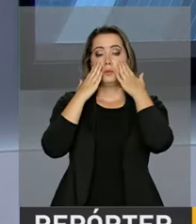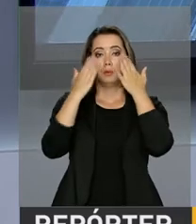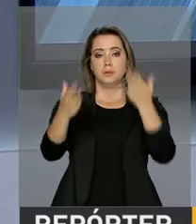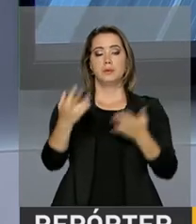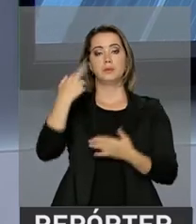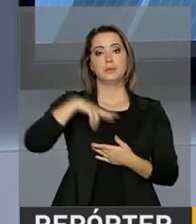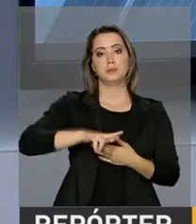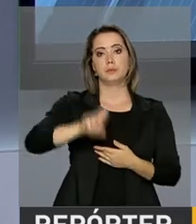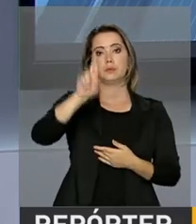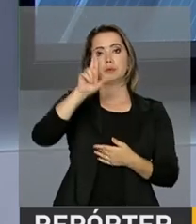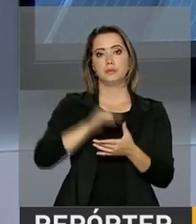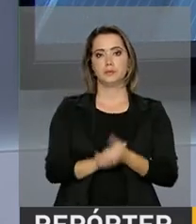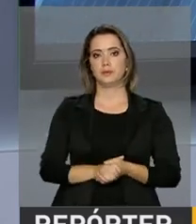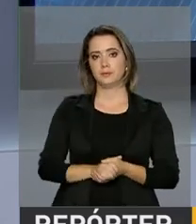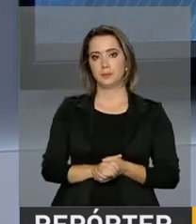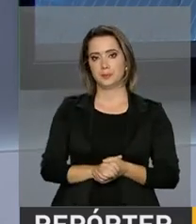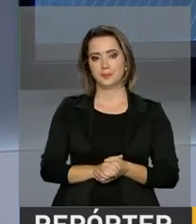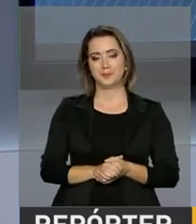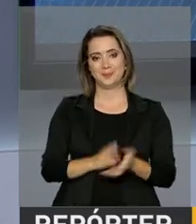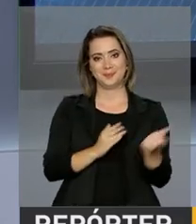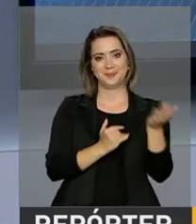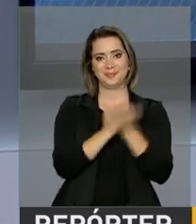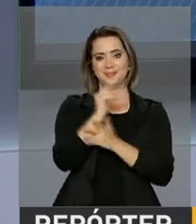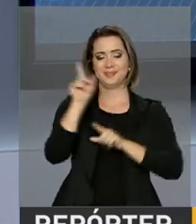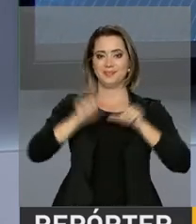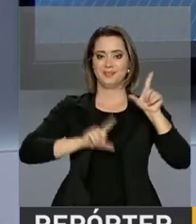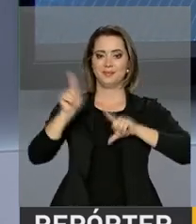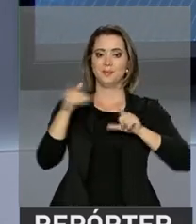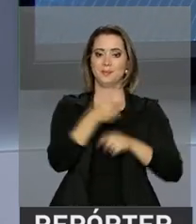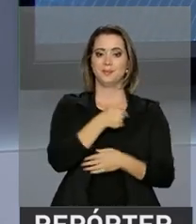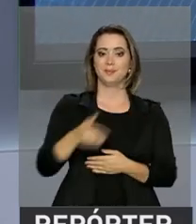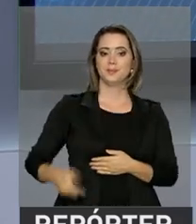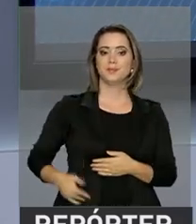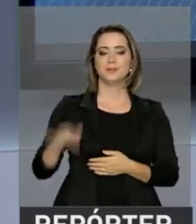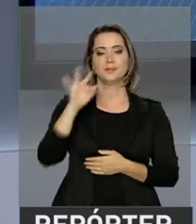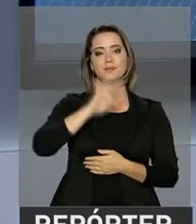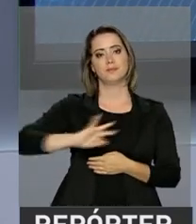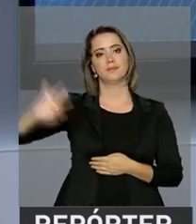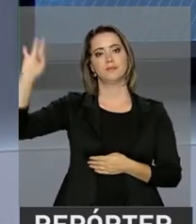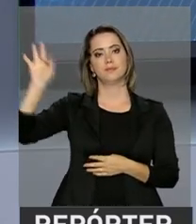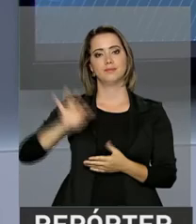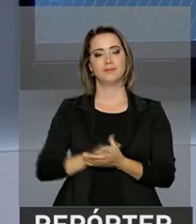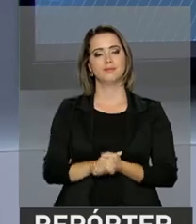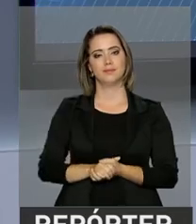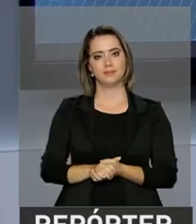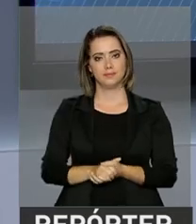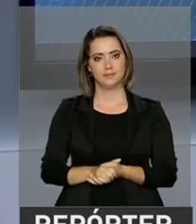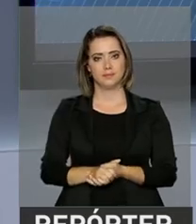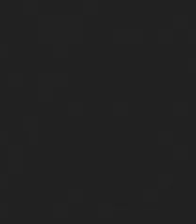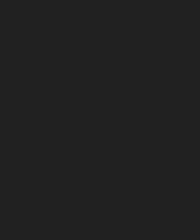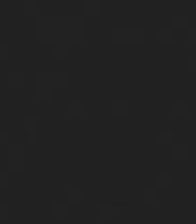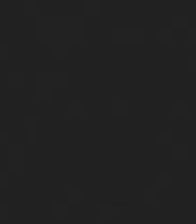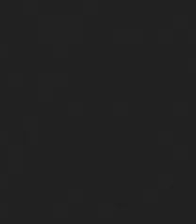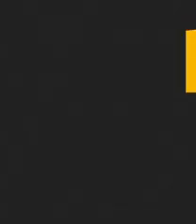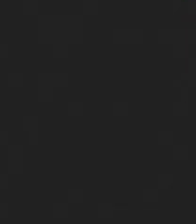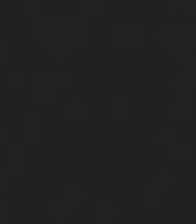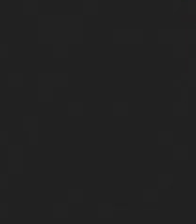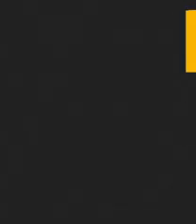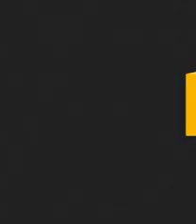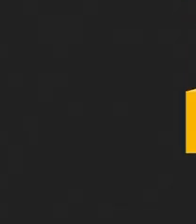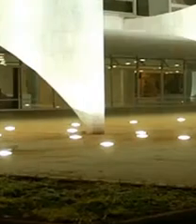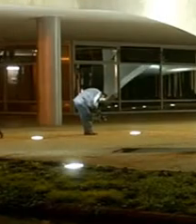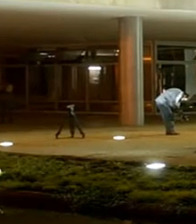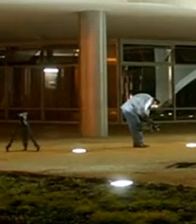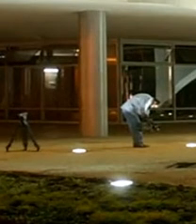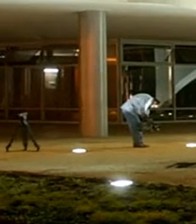próxima edição do Repórter NBR. Continue com a gente aqui na NBR, a TV do Governo Federal.